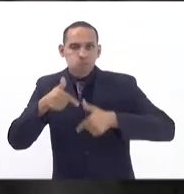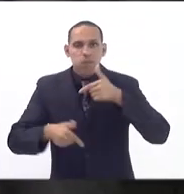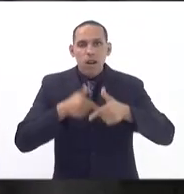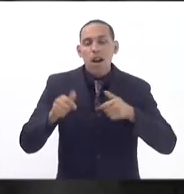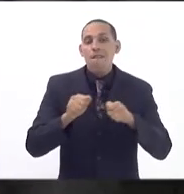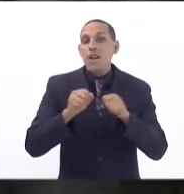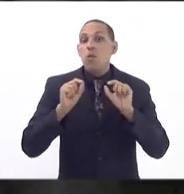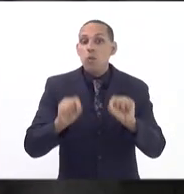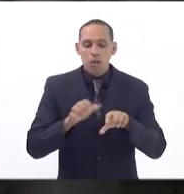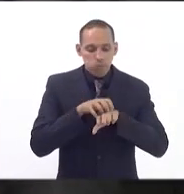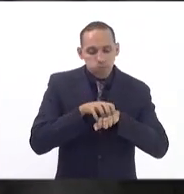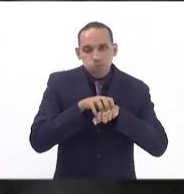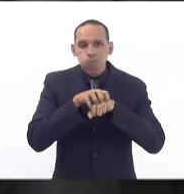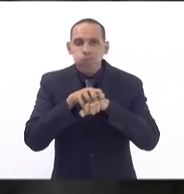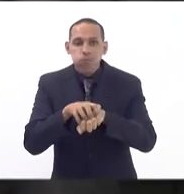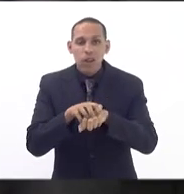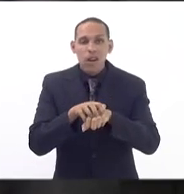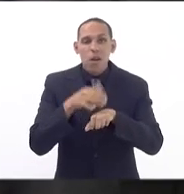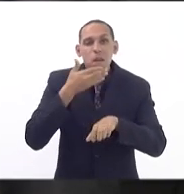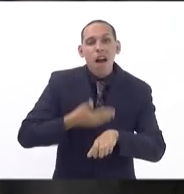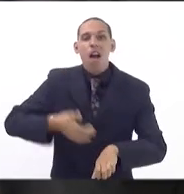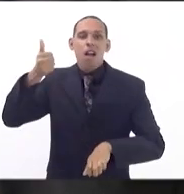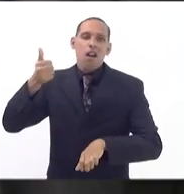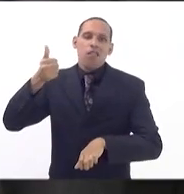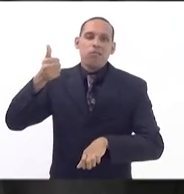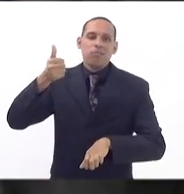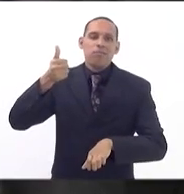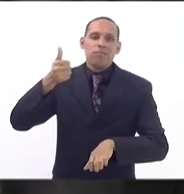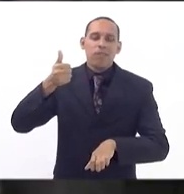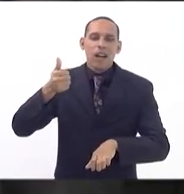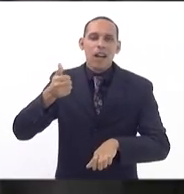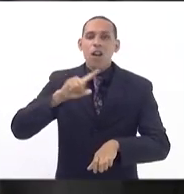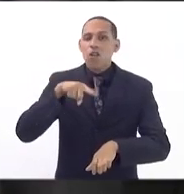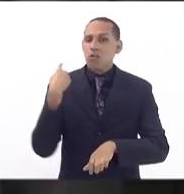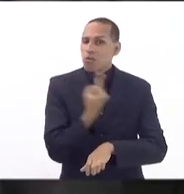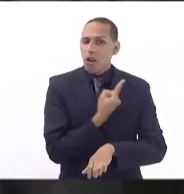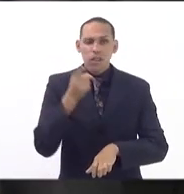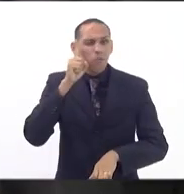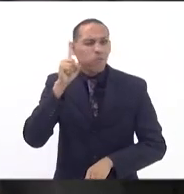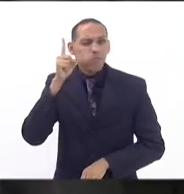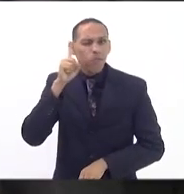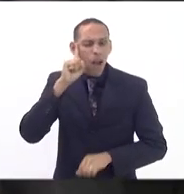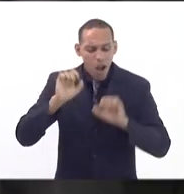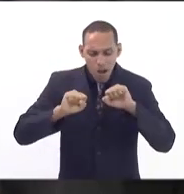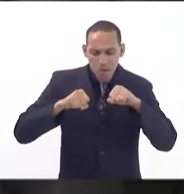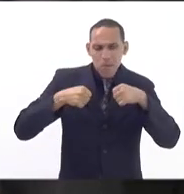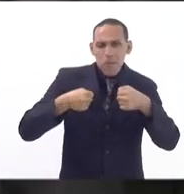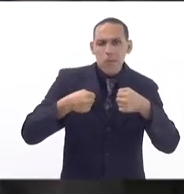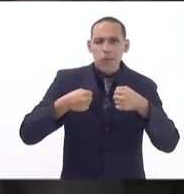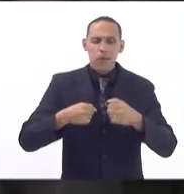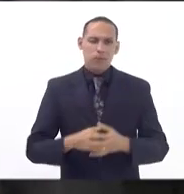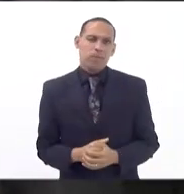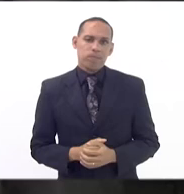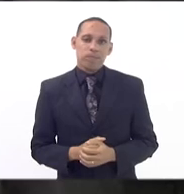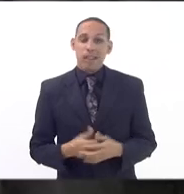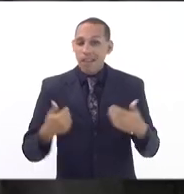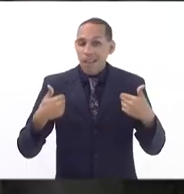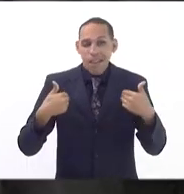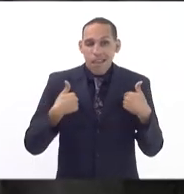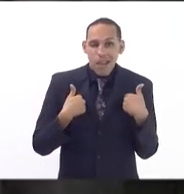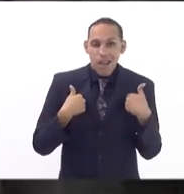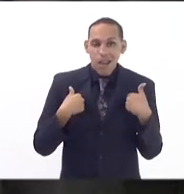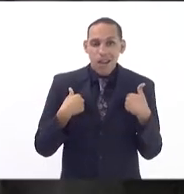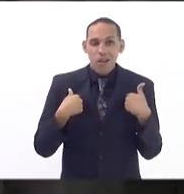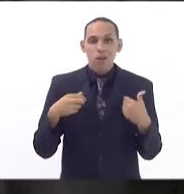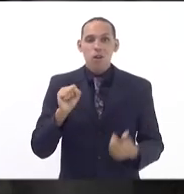fazer do transporte algo melhor do que ele é hoje a gente se esforça dia a dia é eu não sou usuário